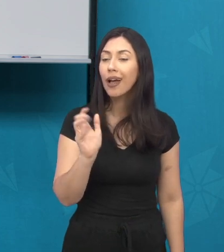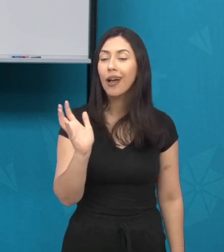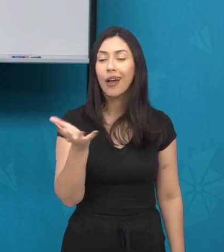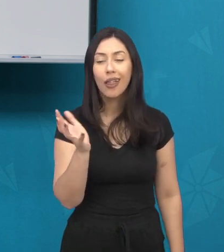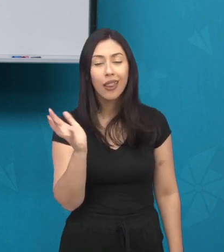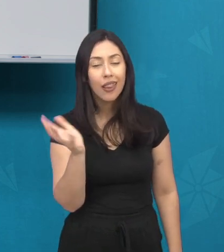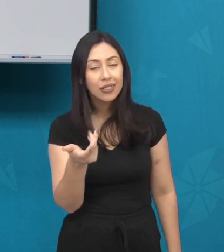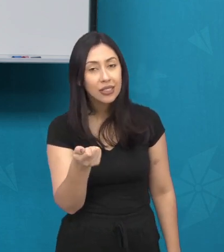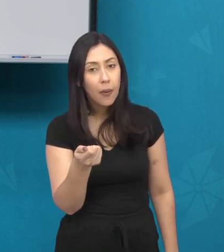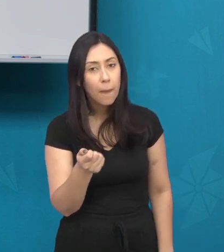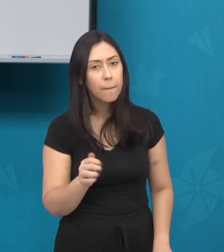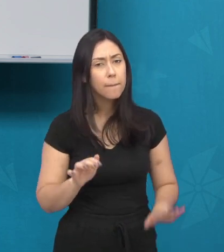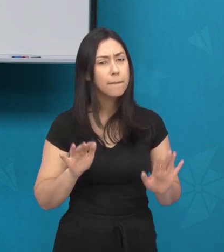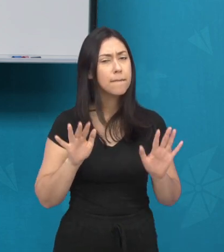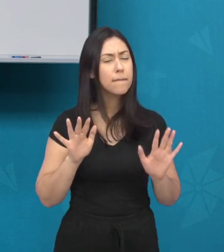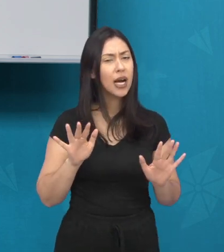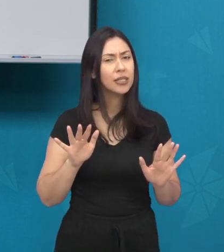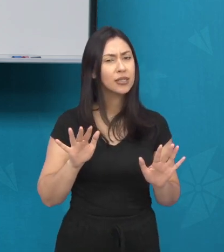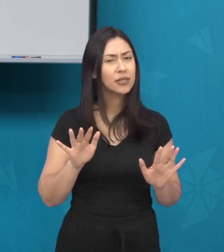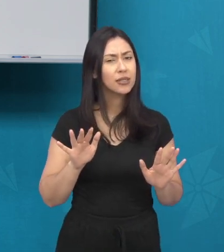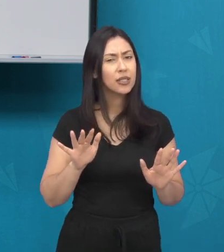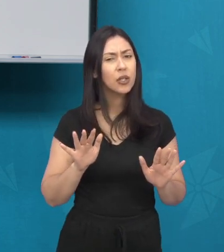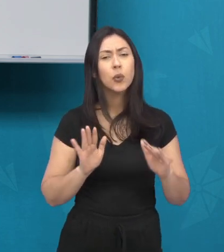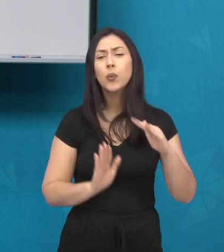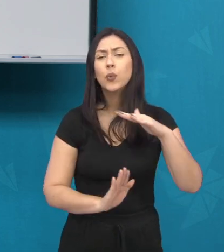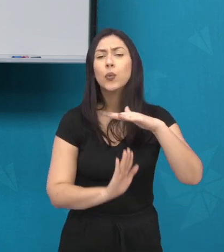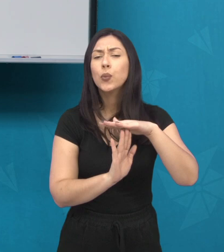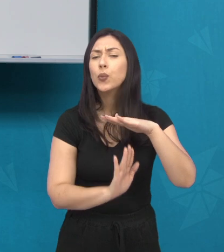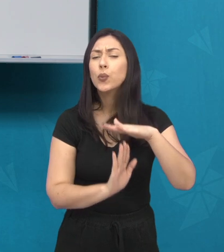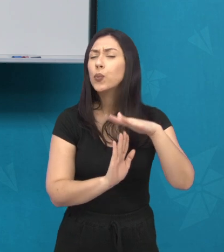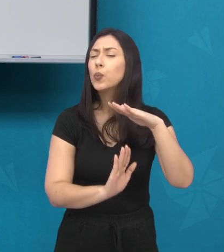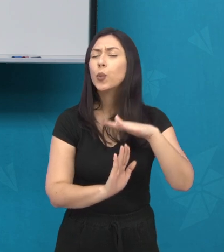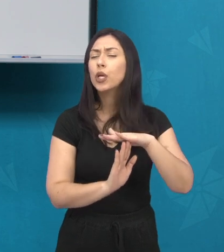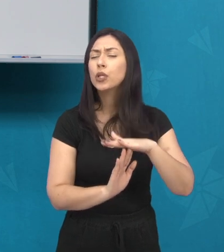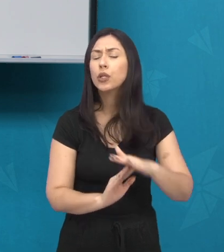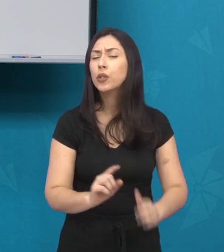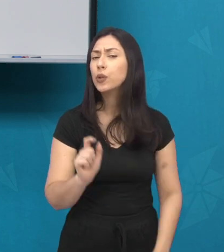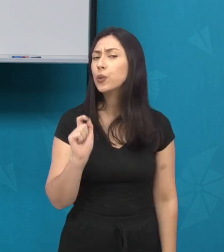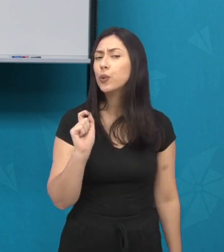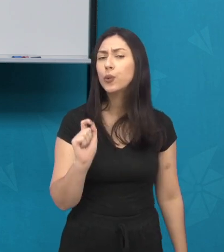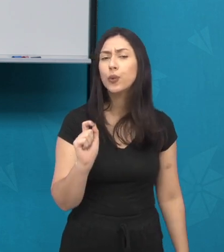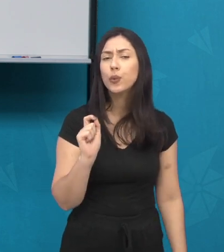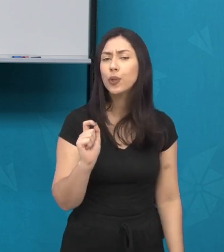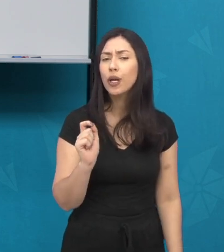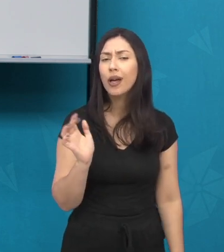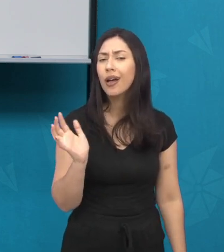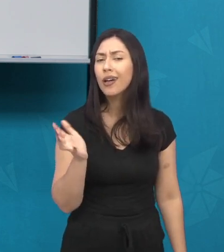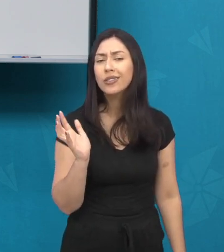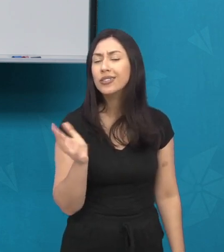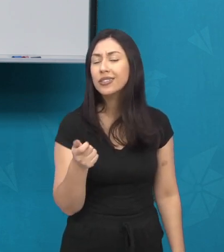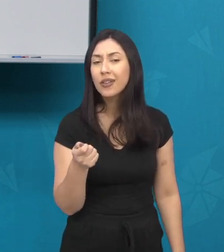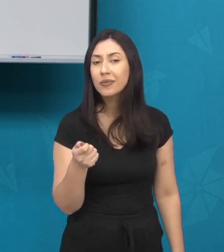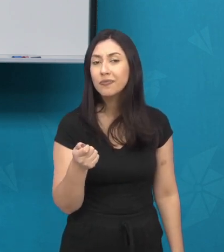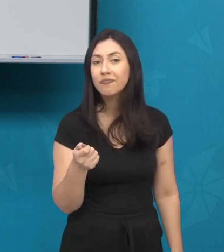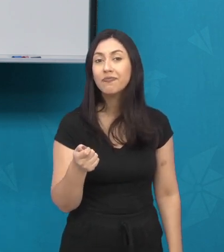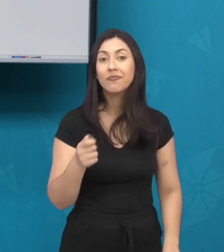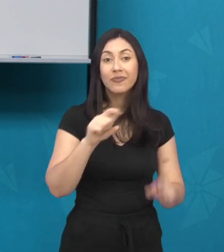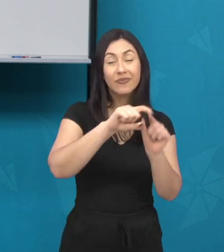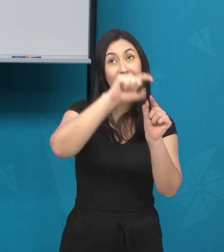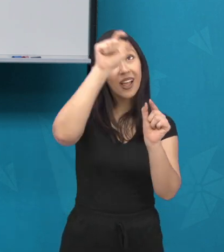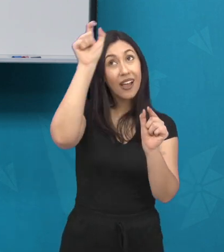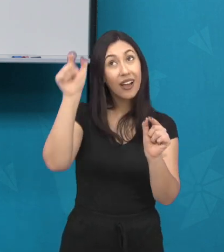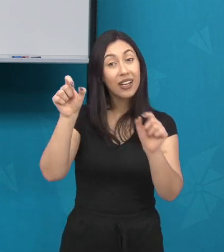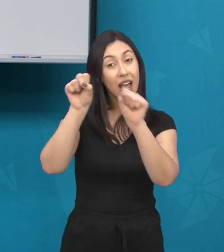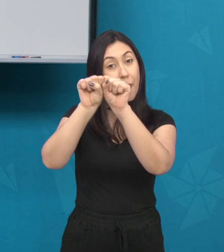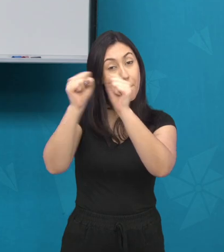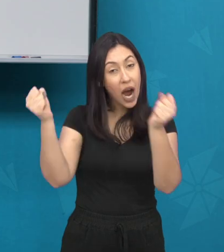a aceleração só que o nosso fator limitante o que limita uma aceleração maior é o fato de